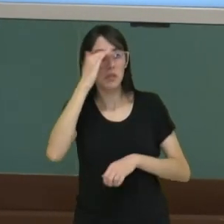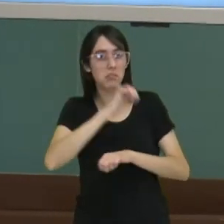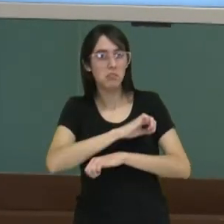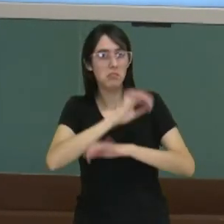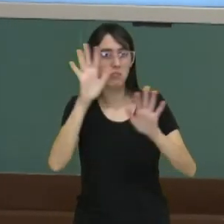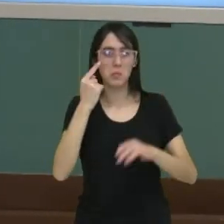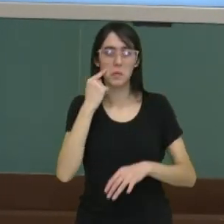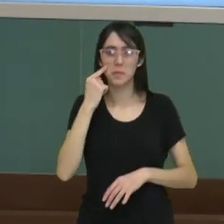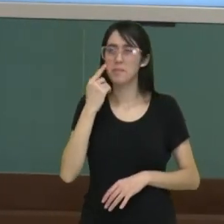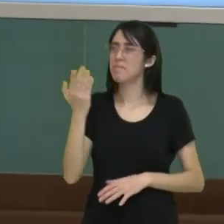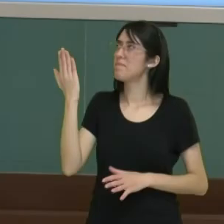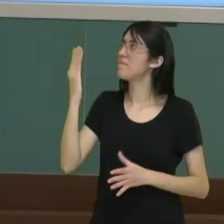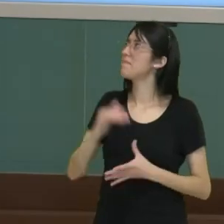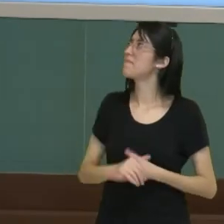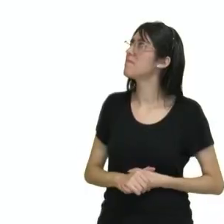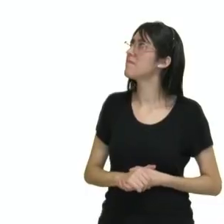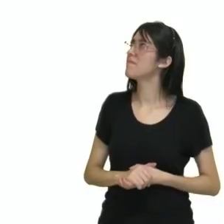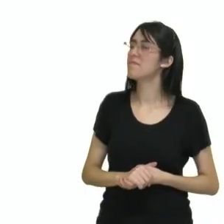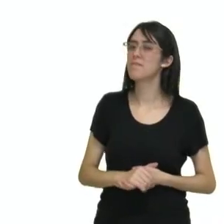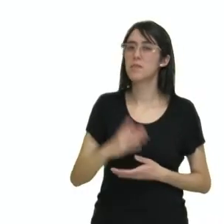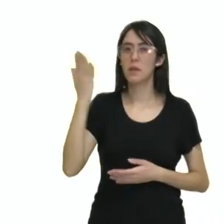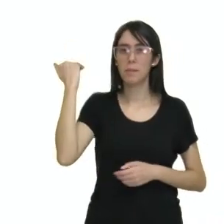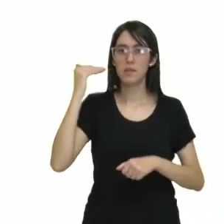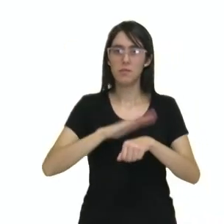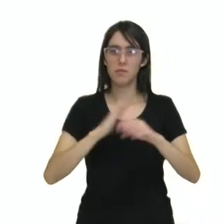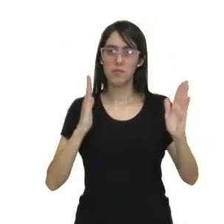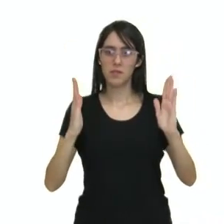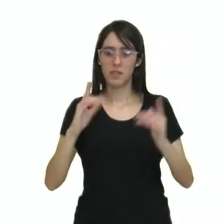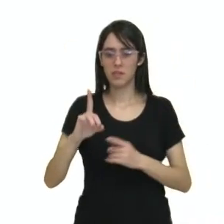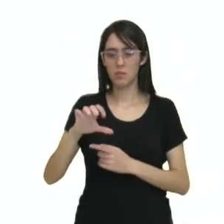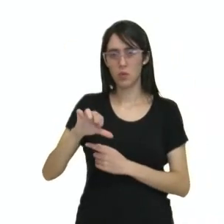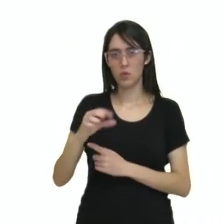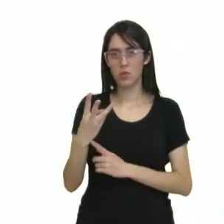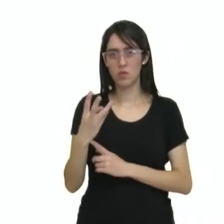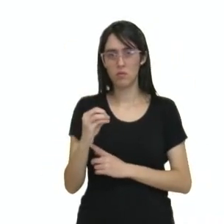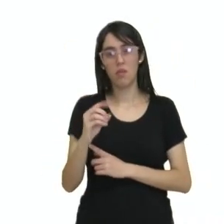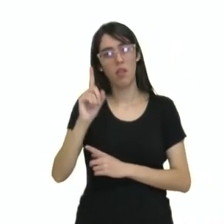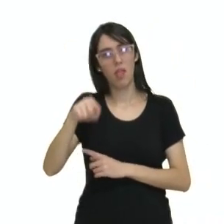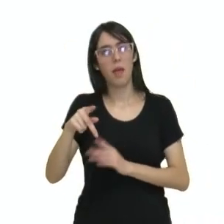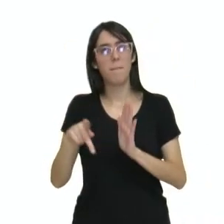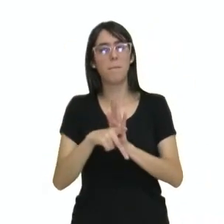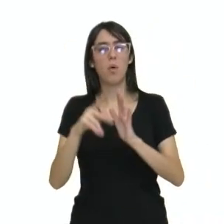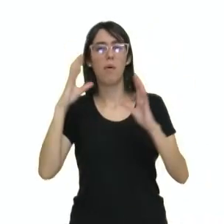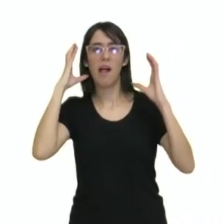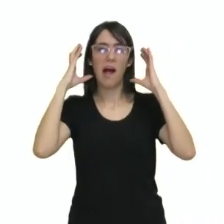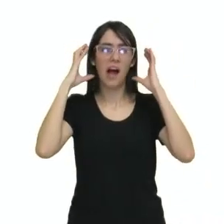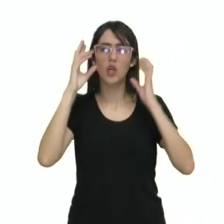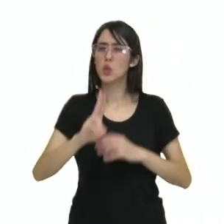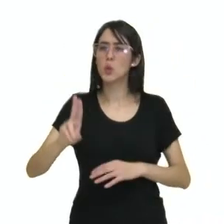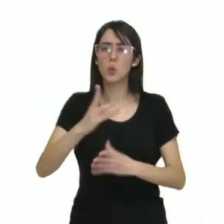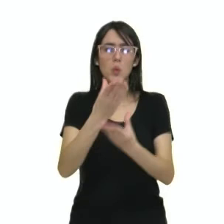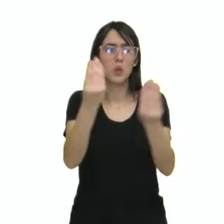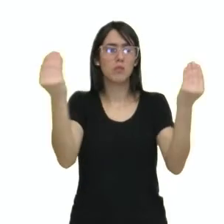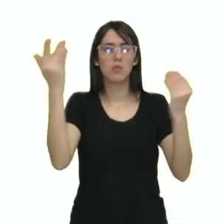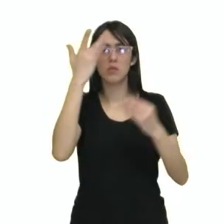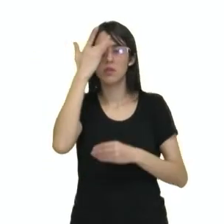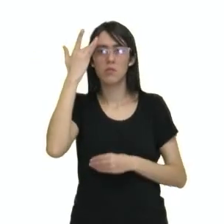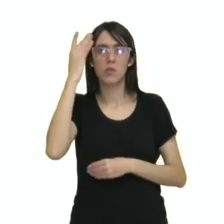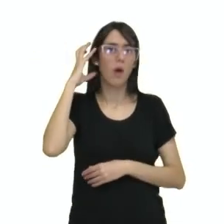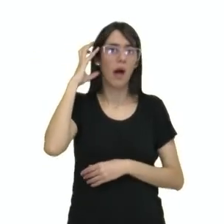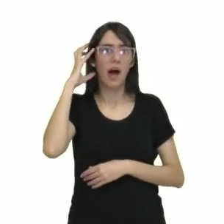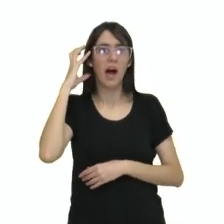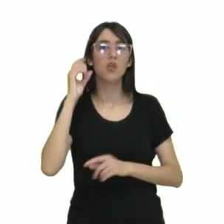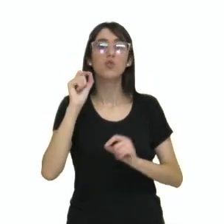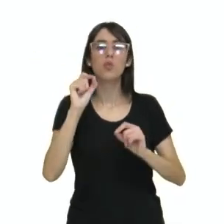nessa aula? A década de 30 foi a década do rádio. Possuir um rádio era estar em contato com